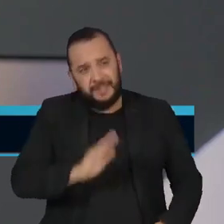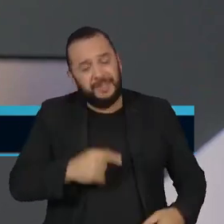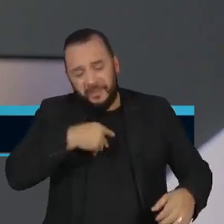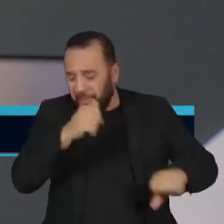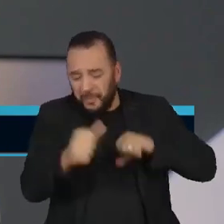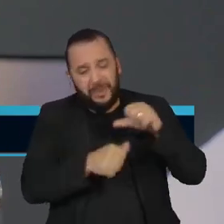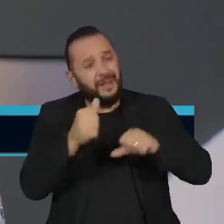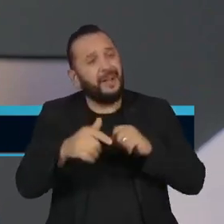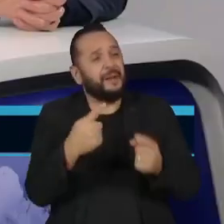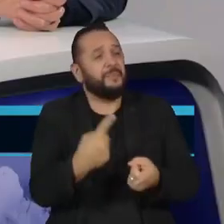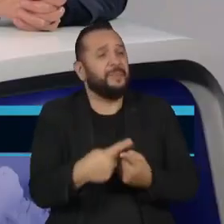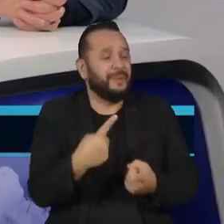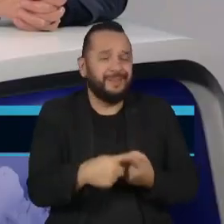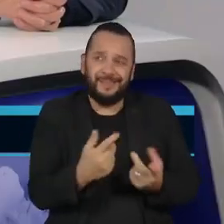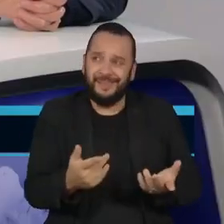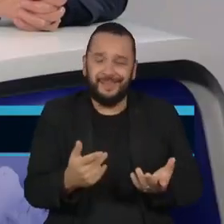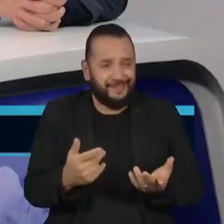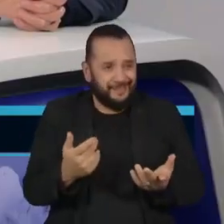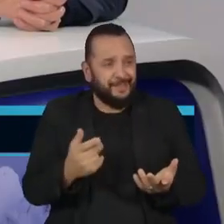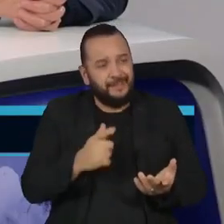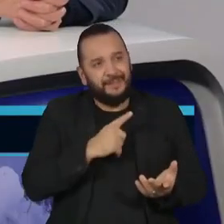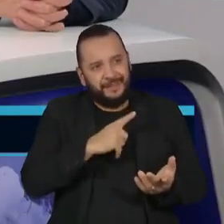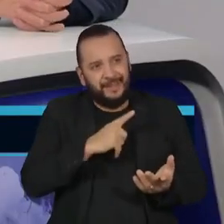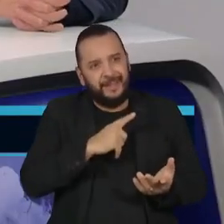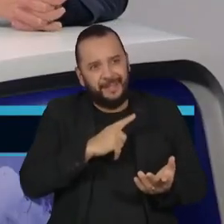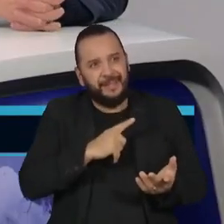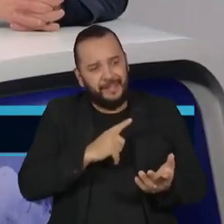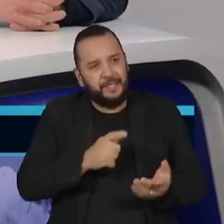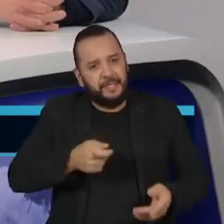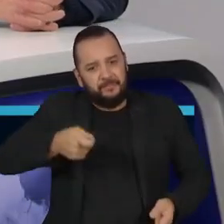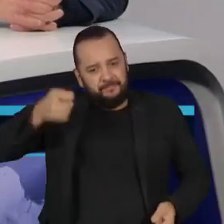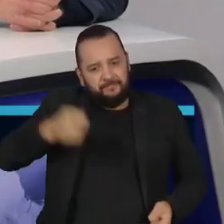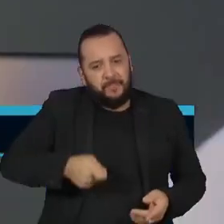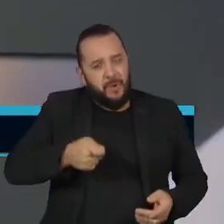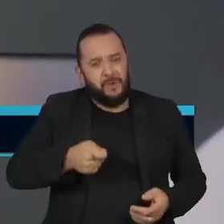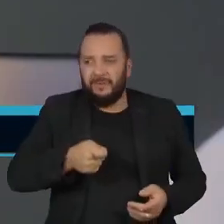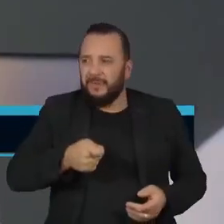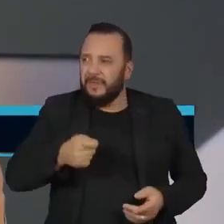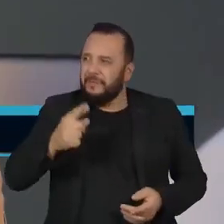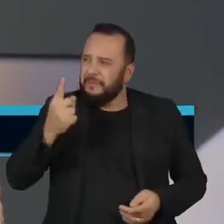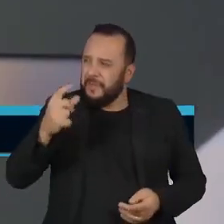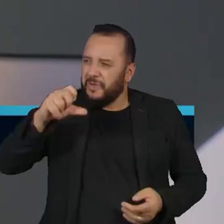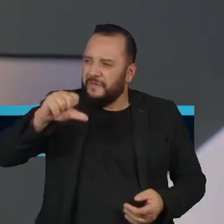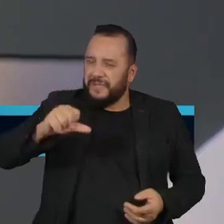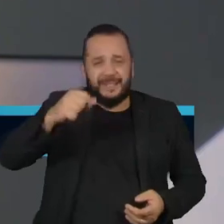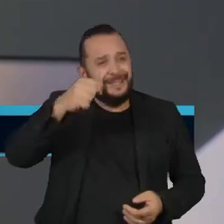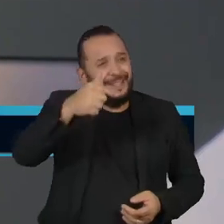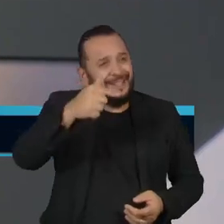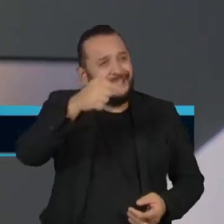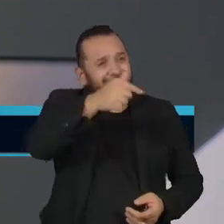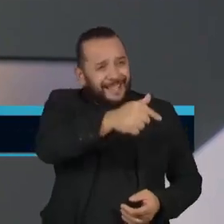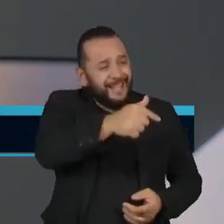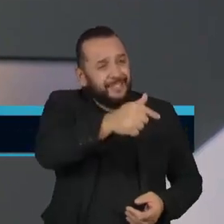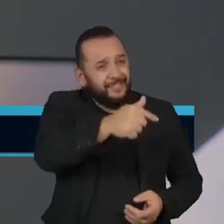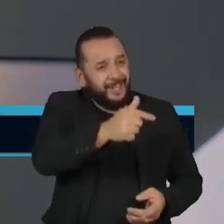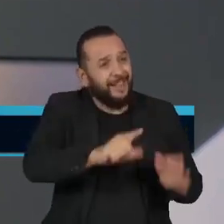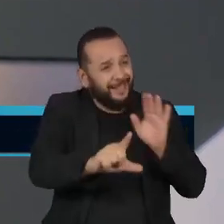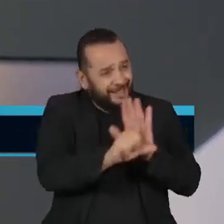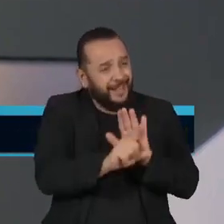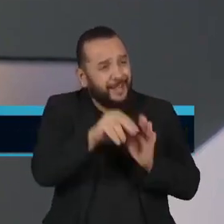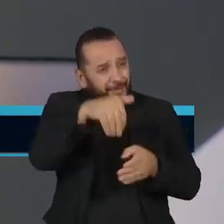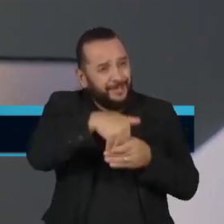fundamentalmente aquela imposta pelo pacote de abril de 77, pouca coisa mudou, está completamente defasada e dificulta